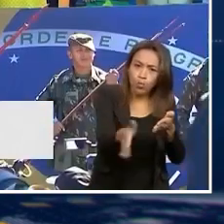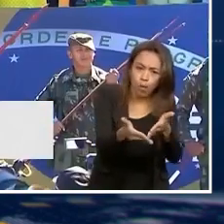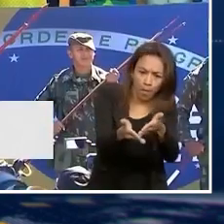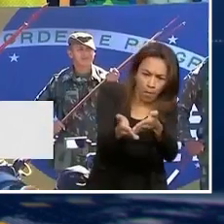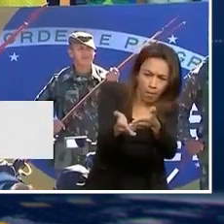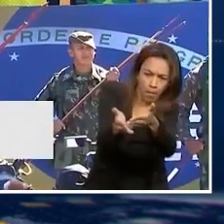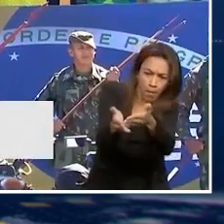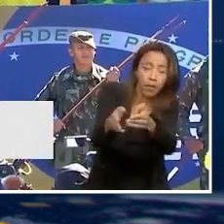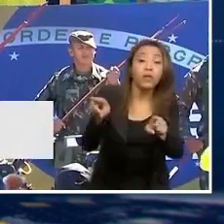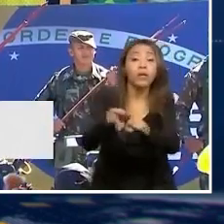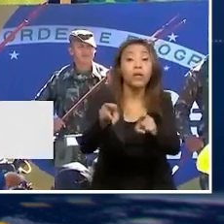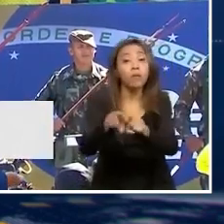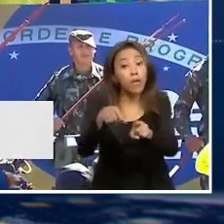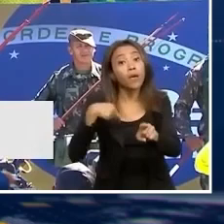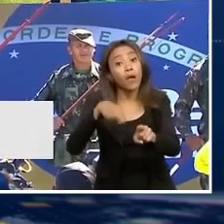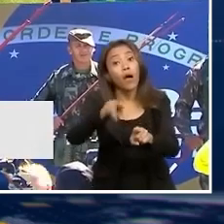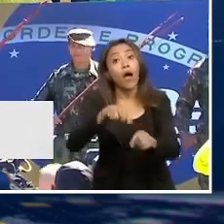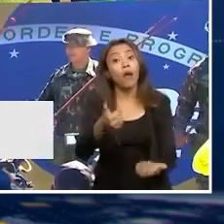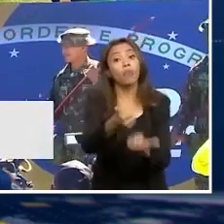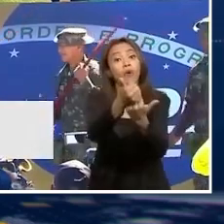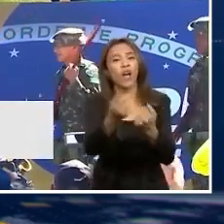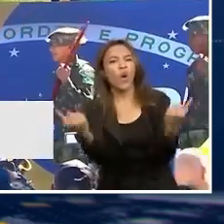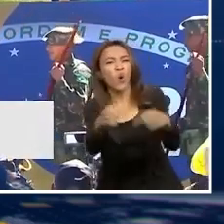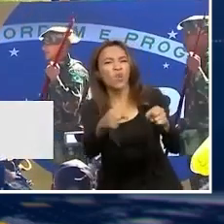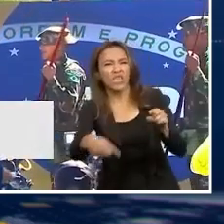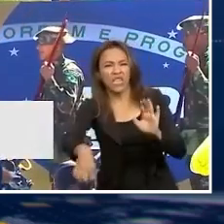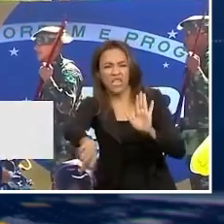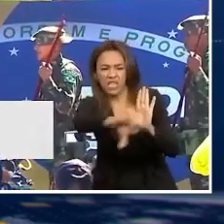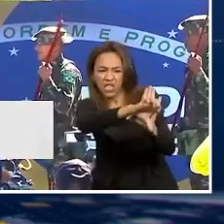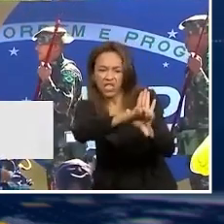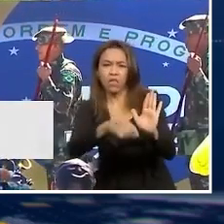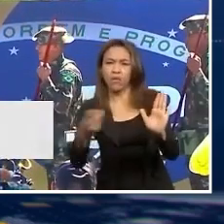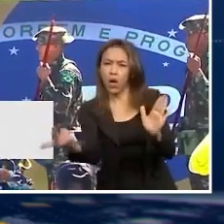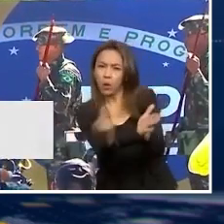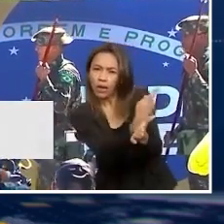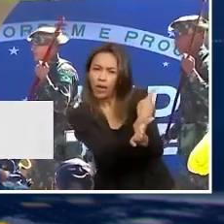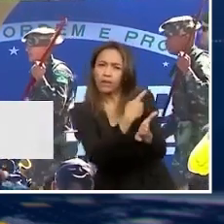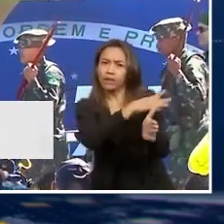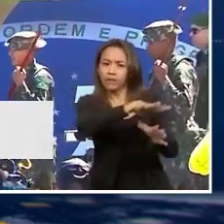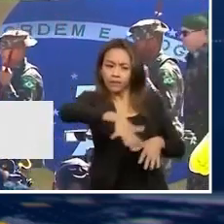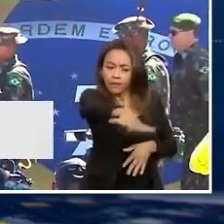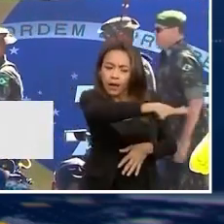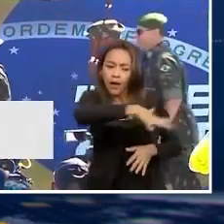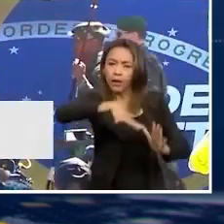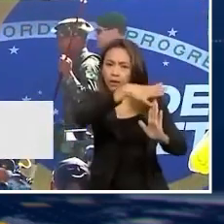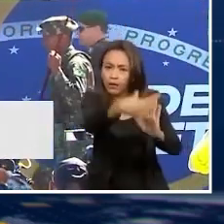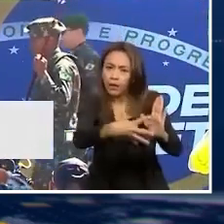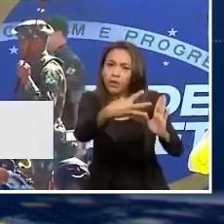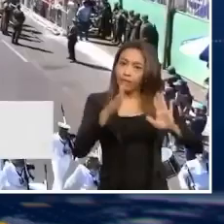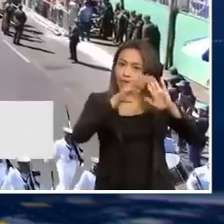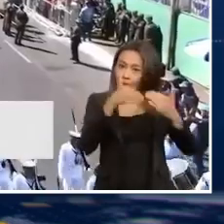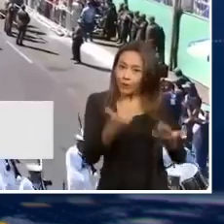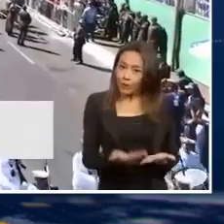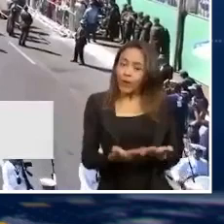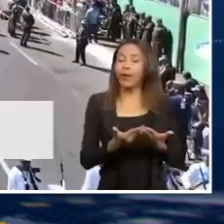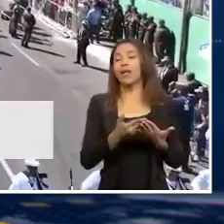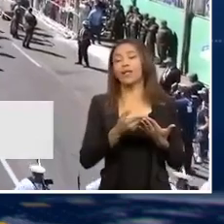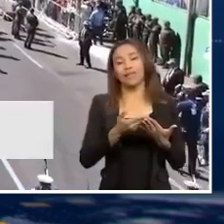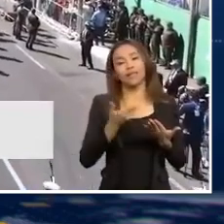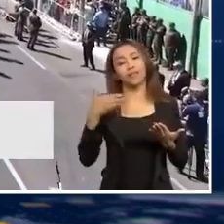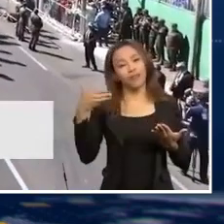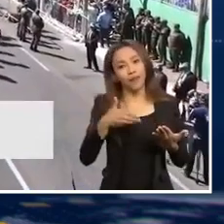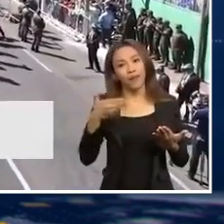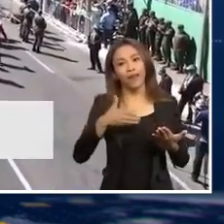livre ou independente quando a maior mazela que nós temos, que é a corrupção, hoje está imperando, né, e mostrando que o